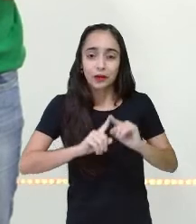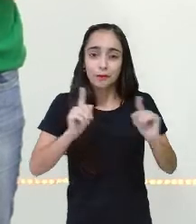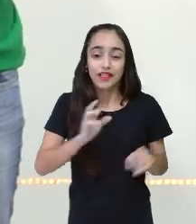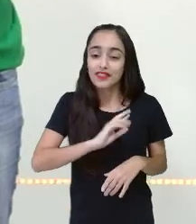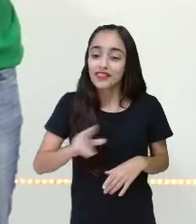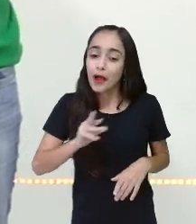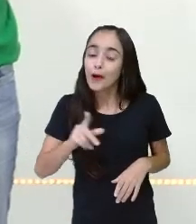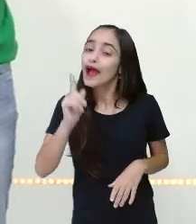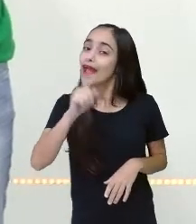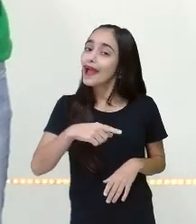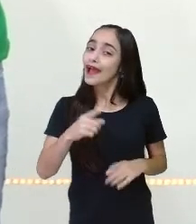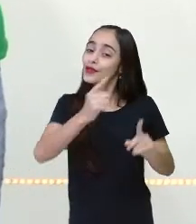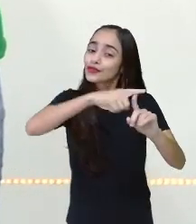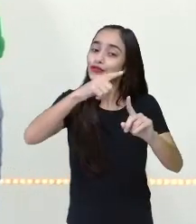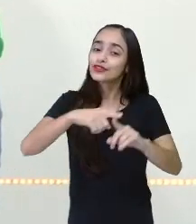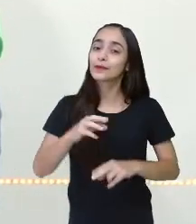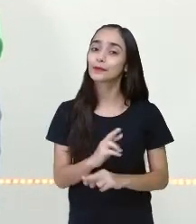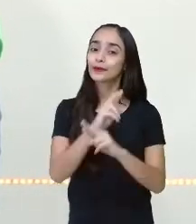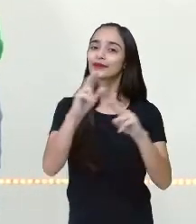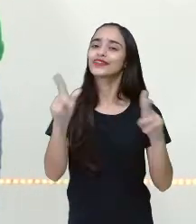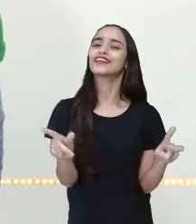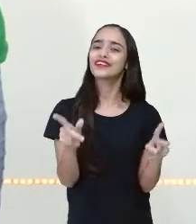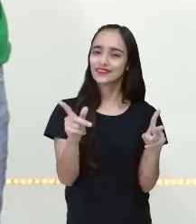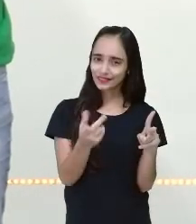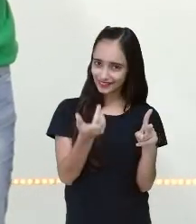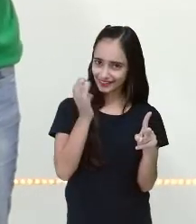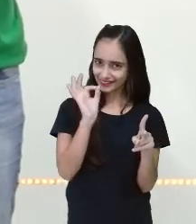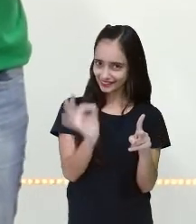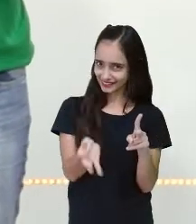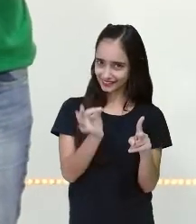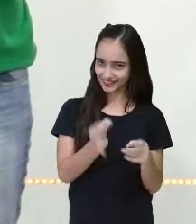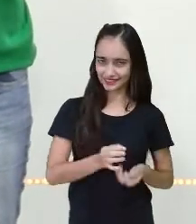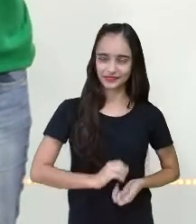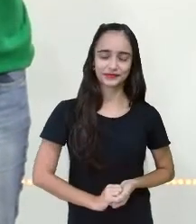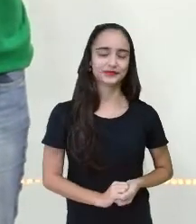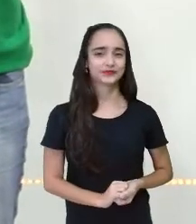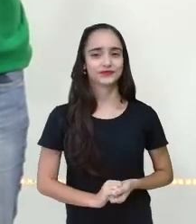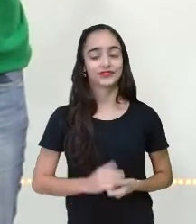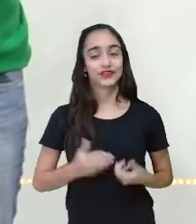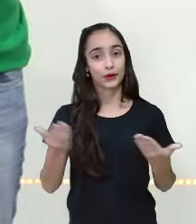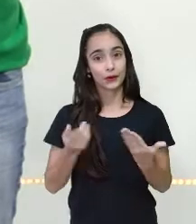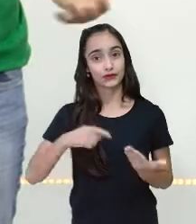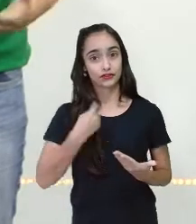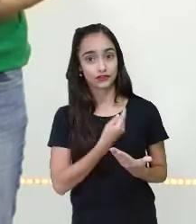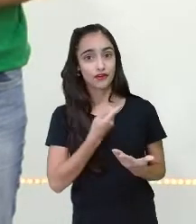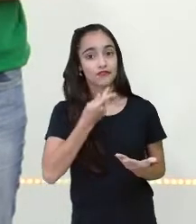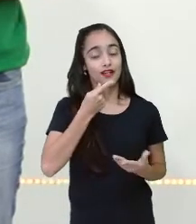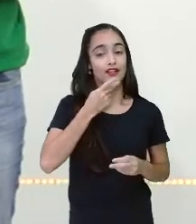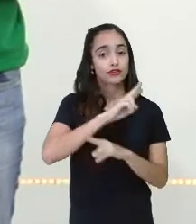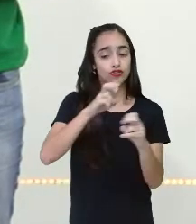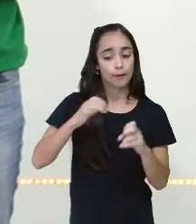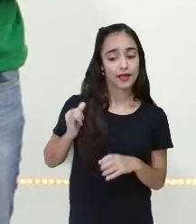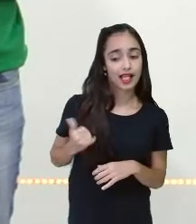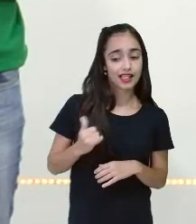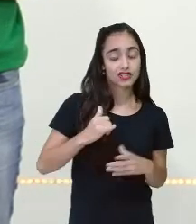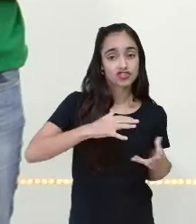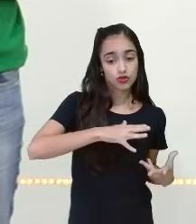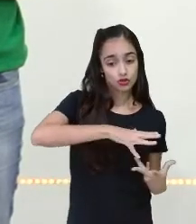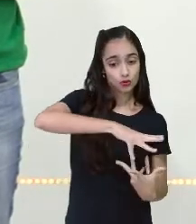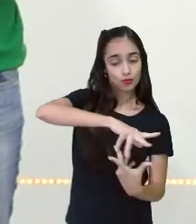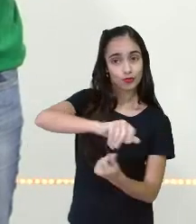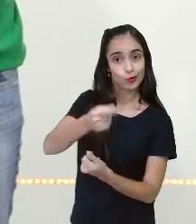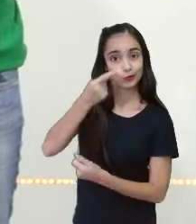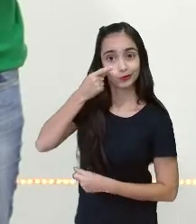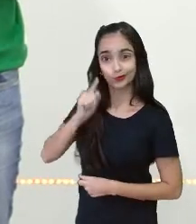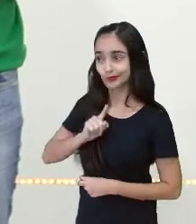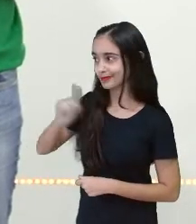energia. Outro dia a gente falou sobre a energia vinda dos alimentos, né? Hoje a gente vai falar sobre a energia geral. Essa energia que tem aqui, ó, que